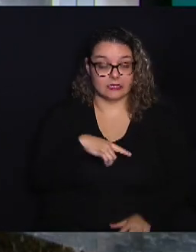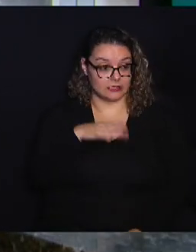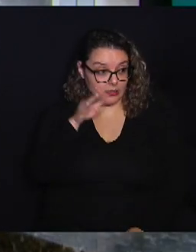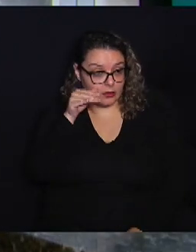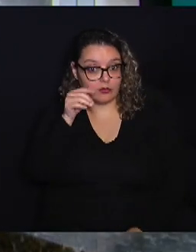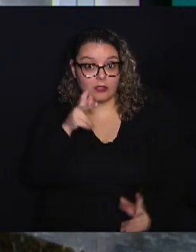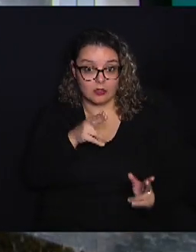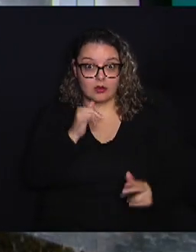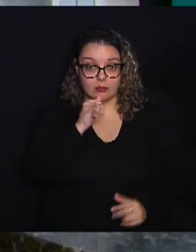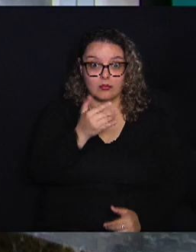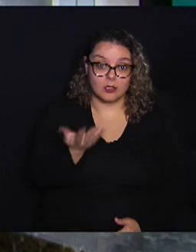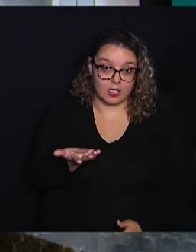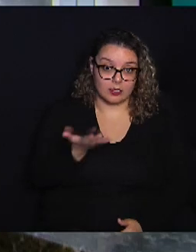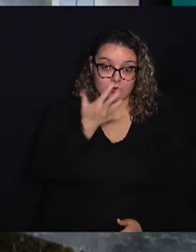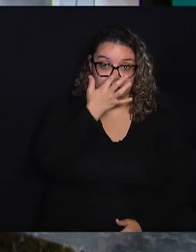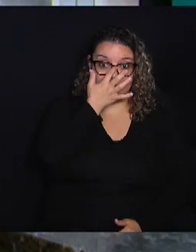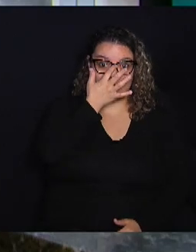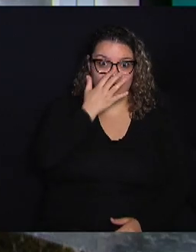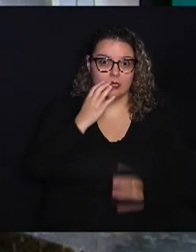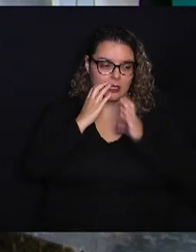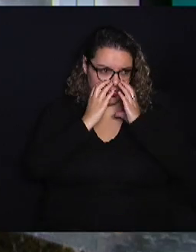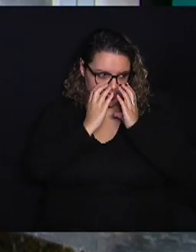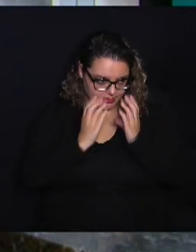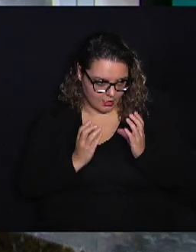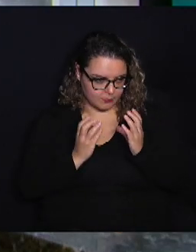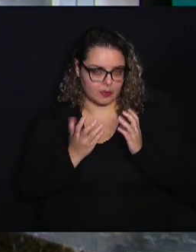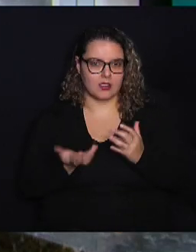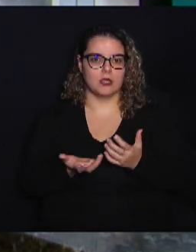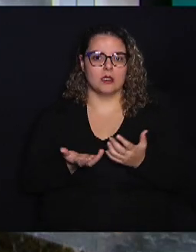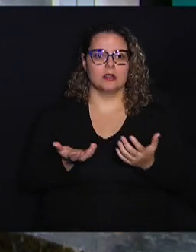você falou, né? As capivaras, elas